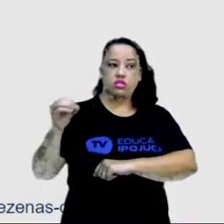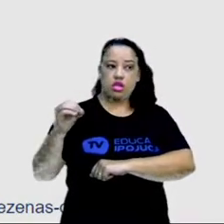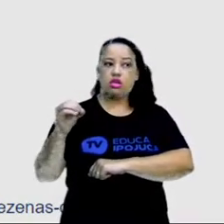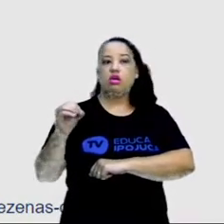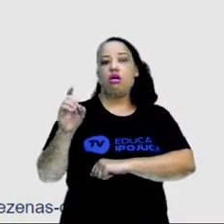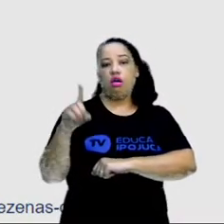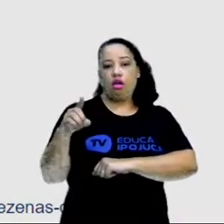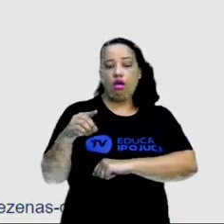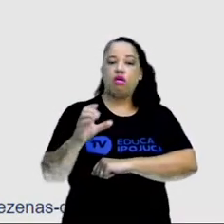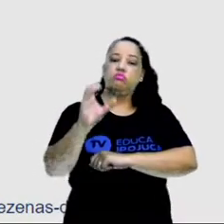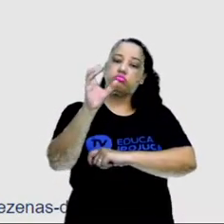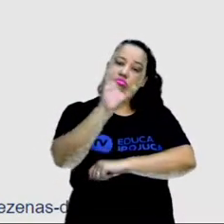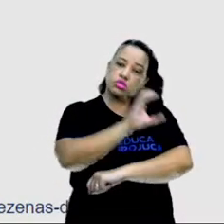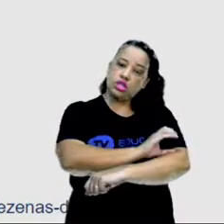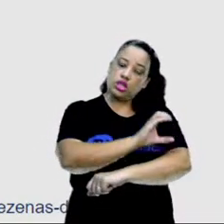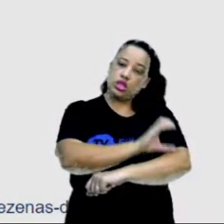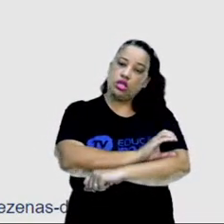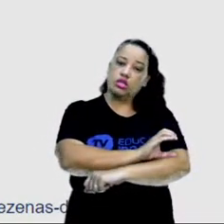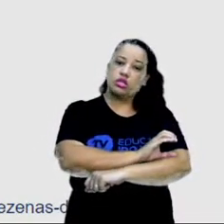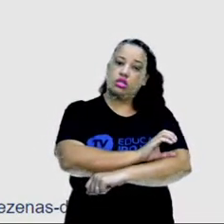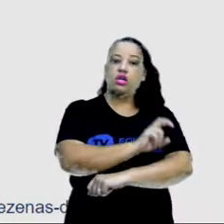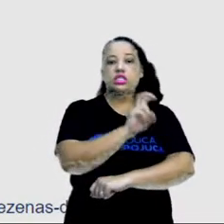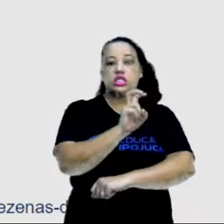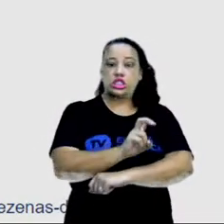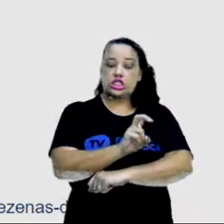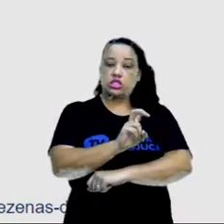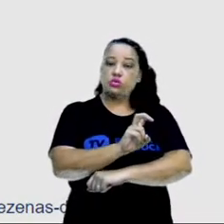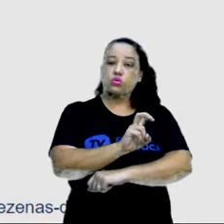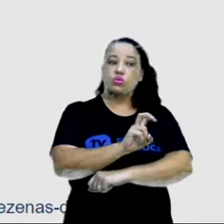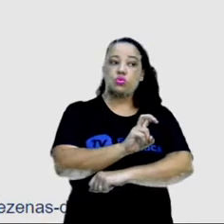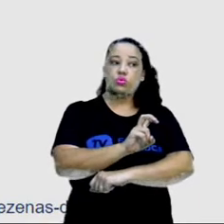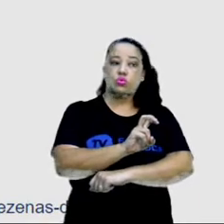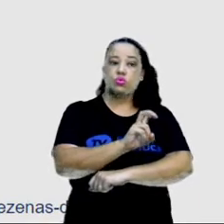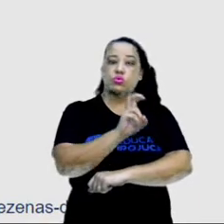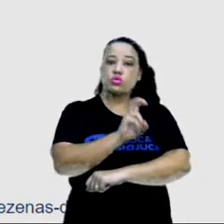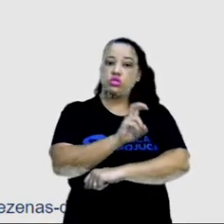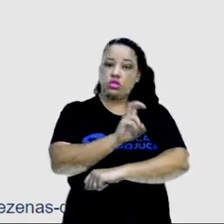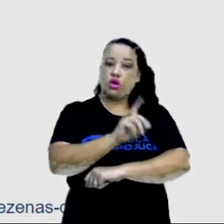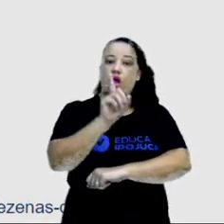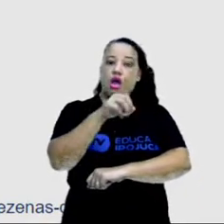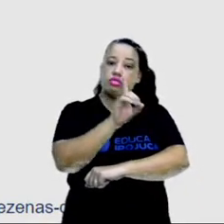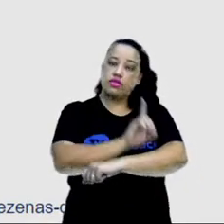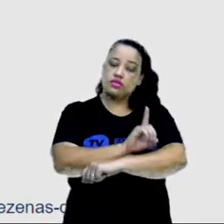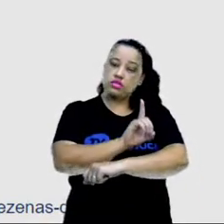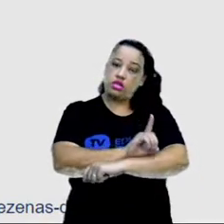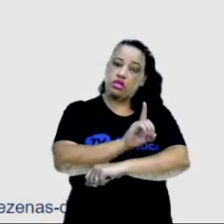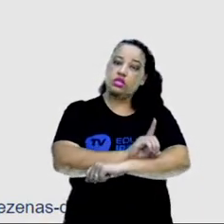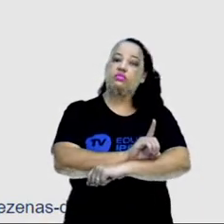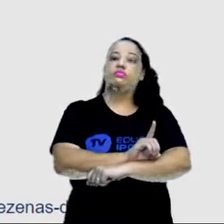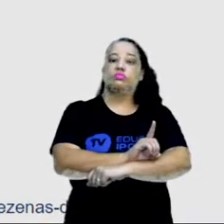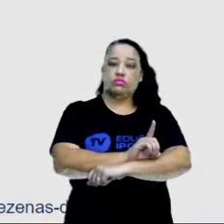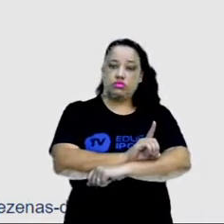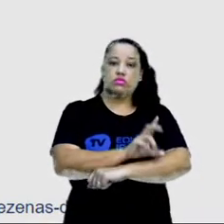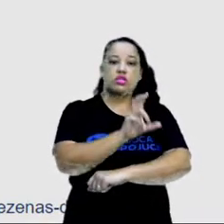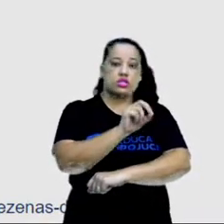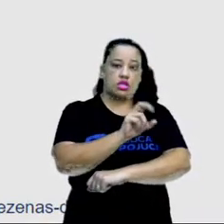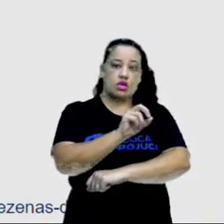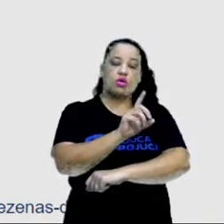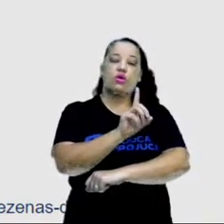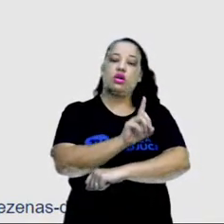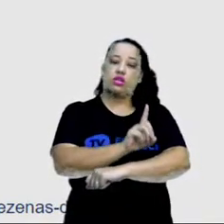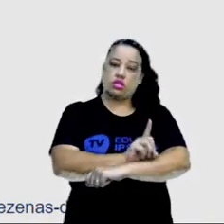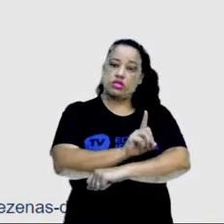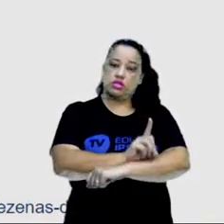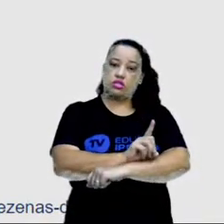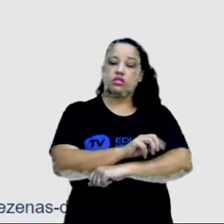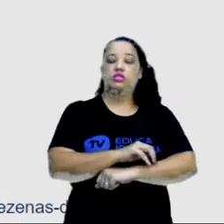uma centena. O número 5, ele está referenciando o que aí? As dezenas, ou seja, 50 unidades, que é igual a